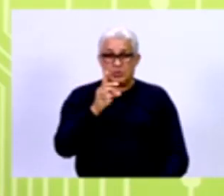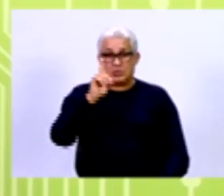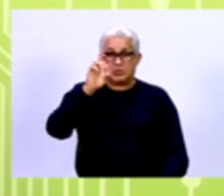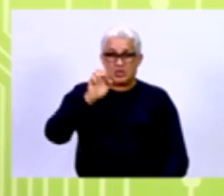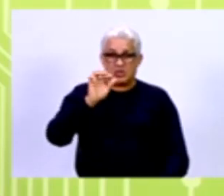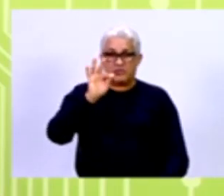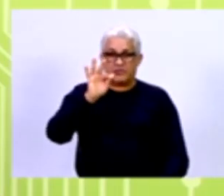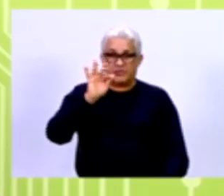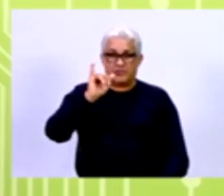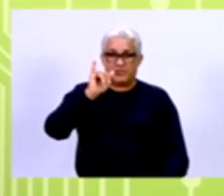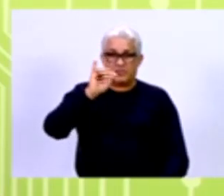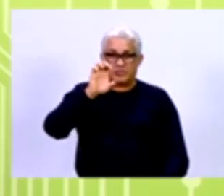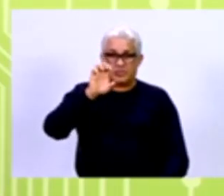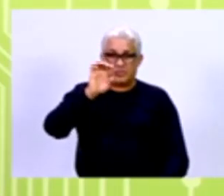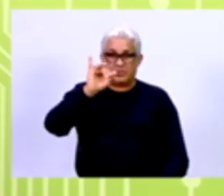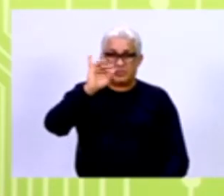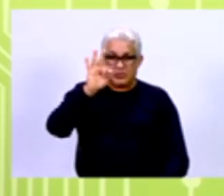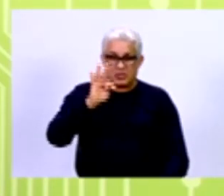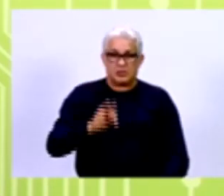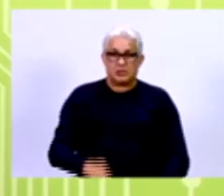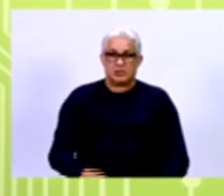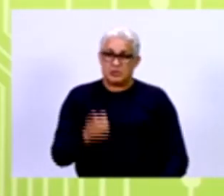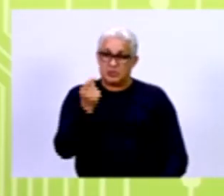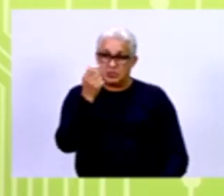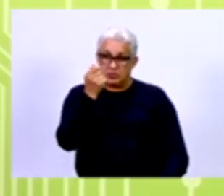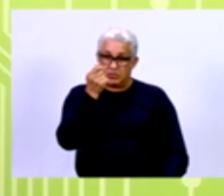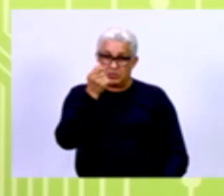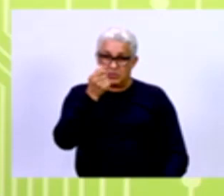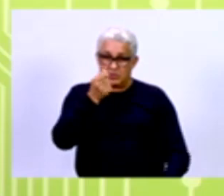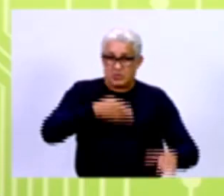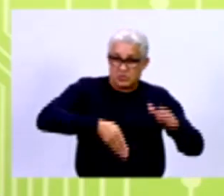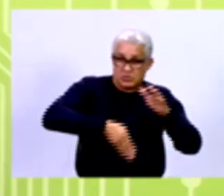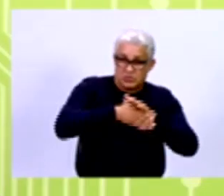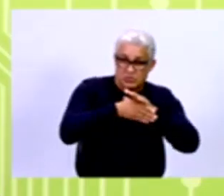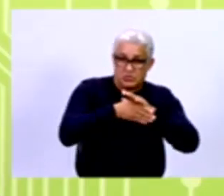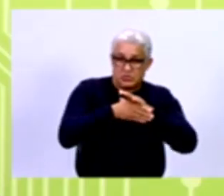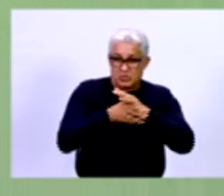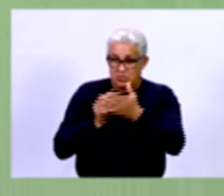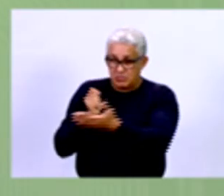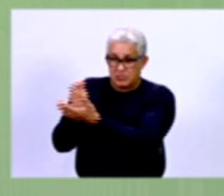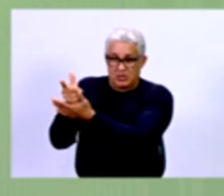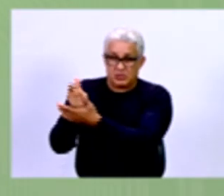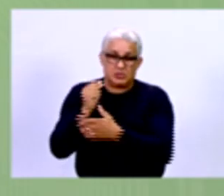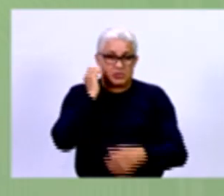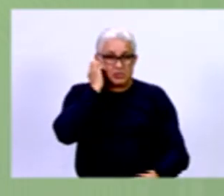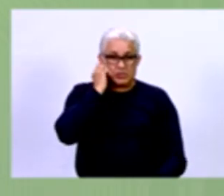por movimentos de capitais entrando ou saindo. Então,